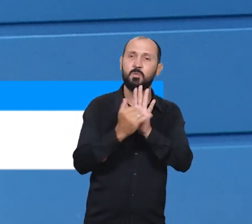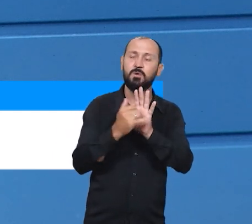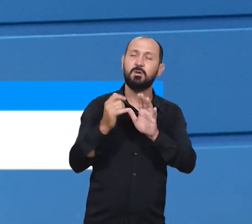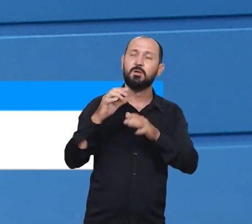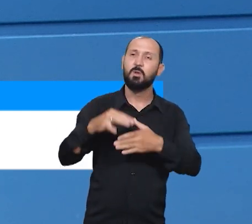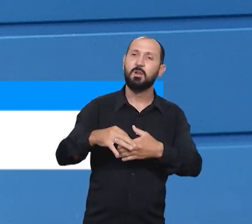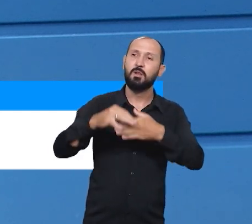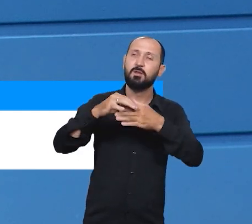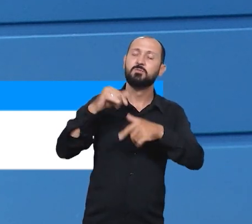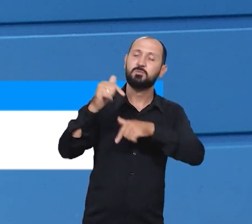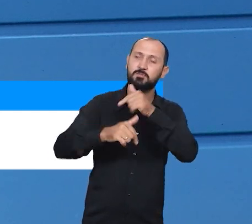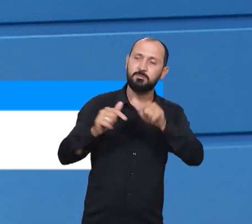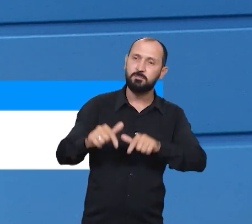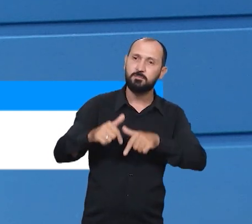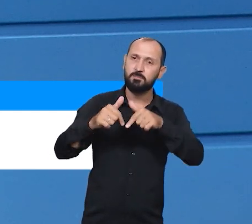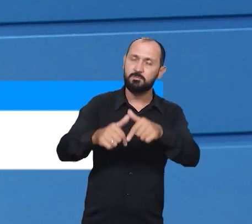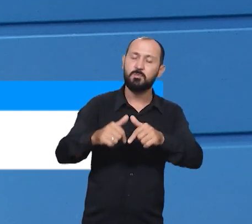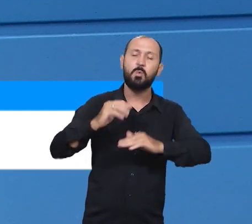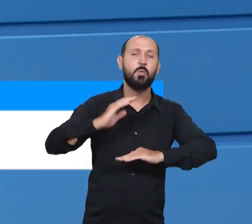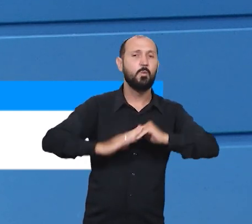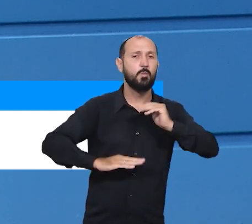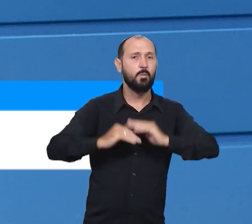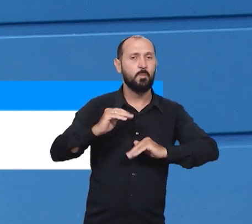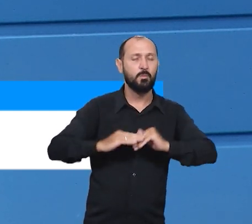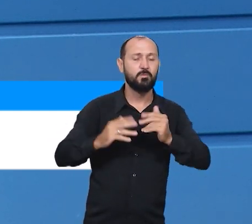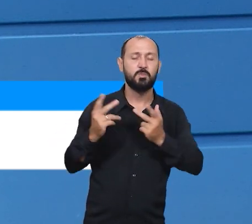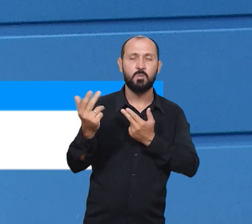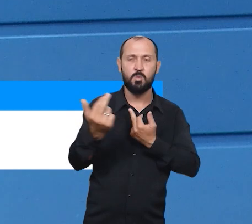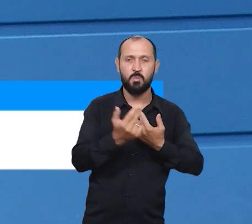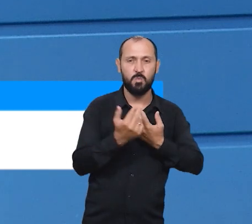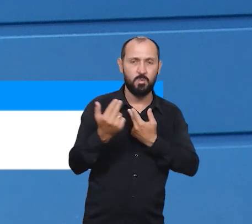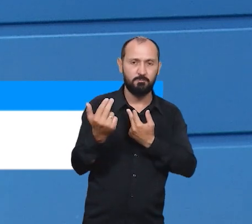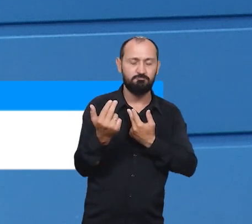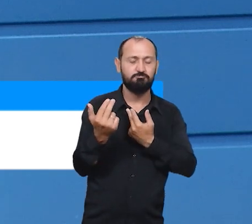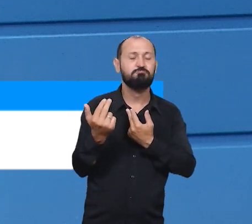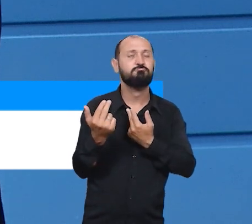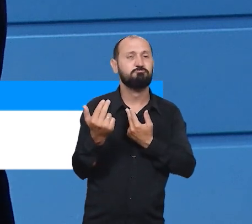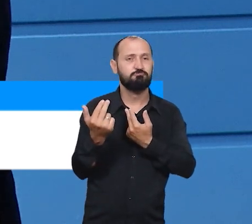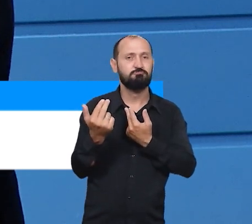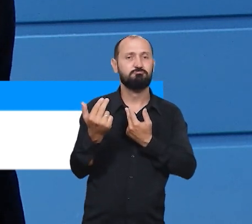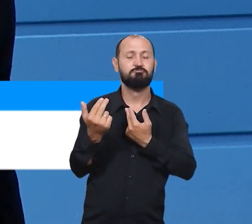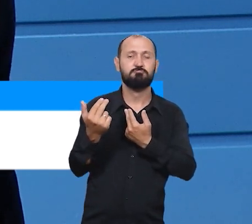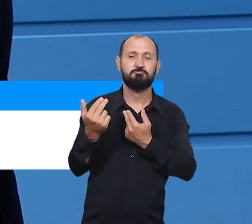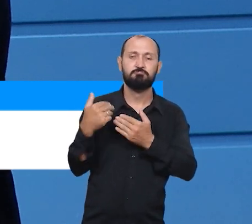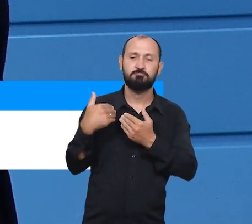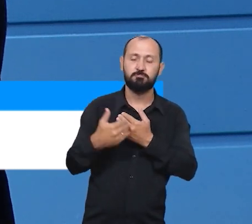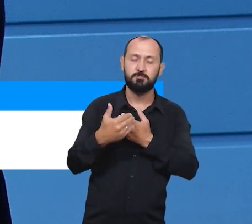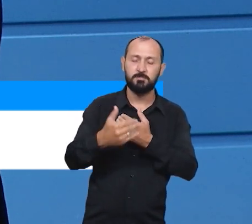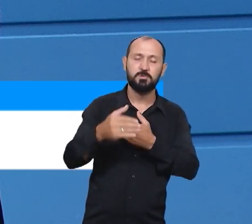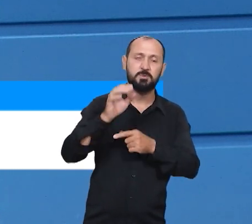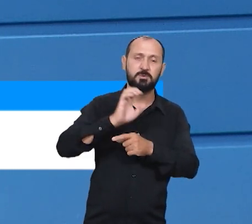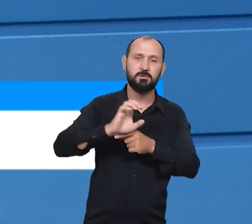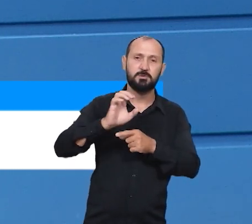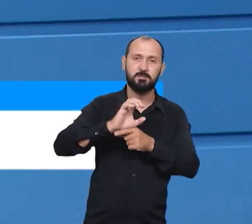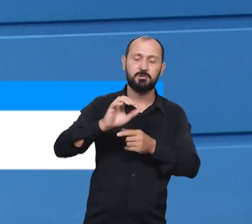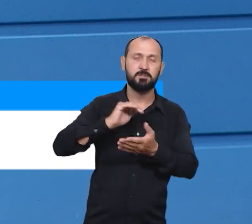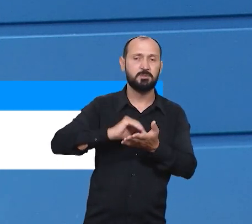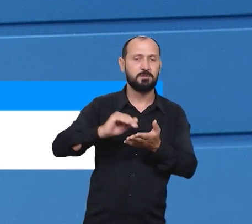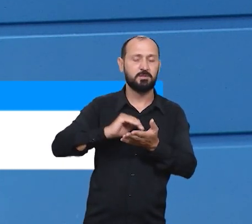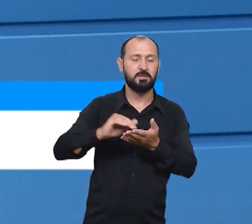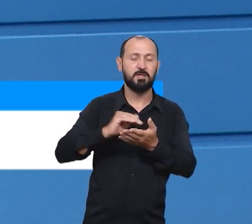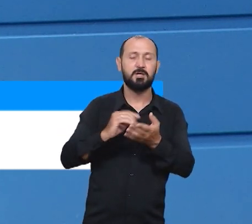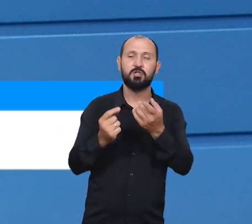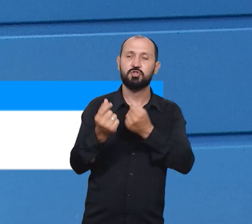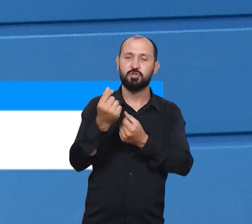sua representação, na sua atuação, um servidor público como nós, de carreira do Estado do Mato Grosso do